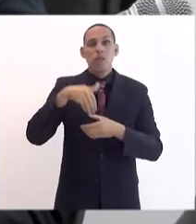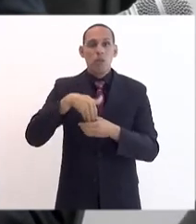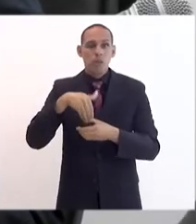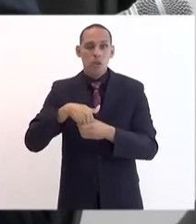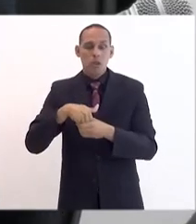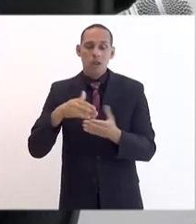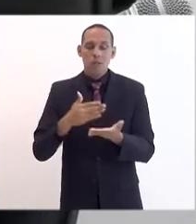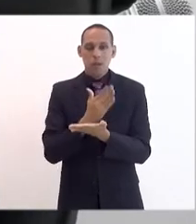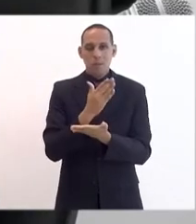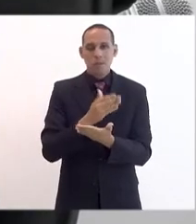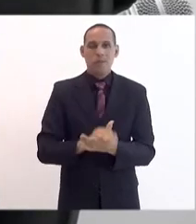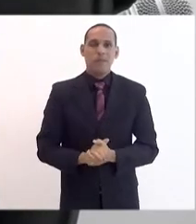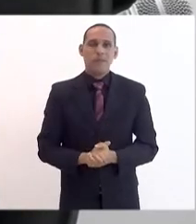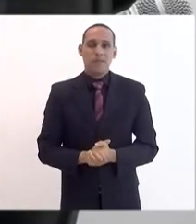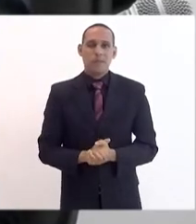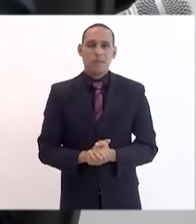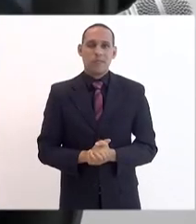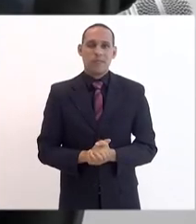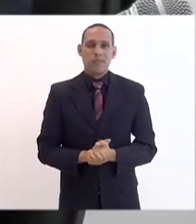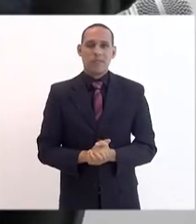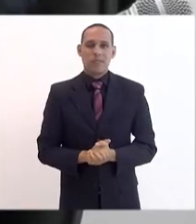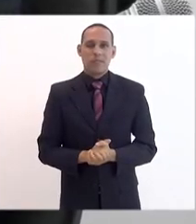votação, aprovado.